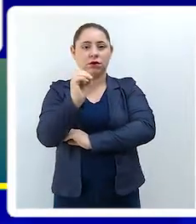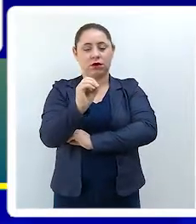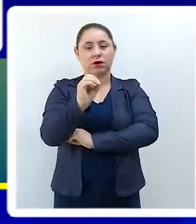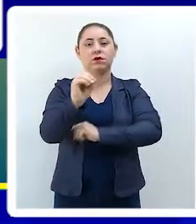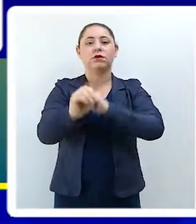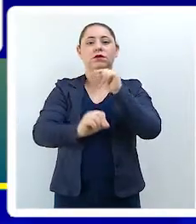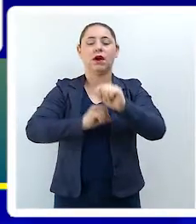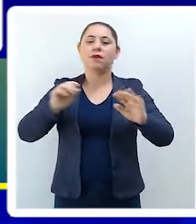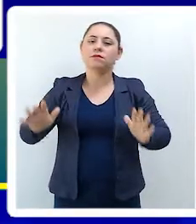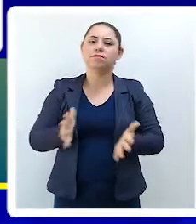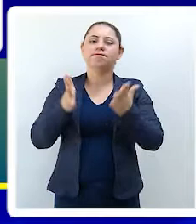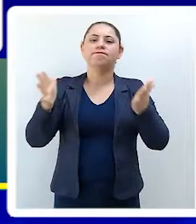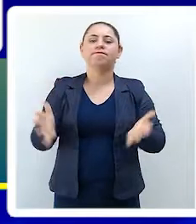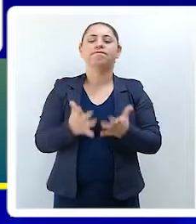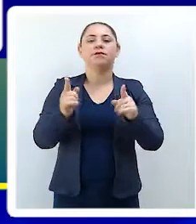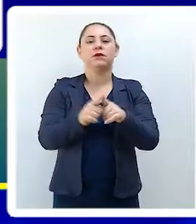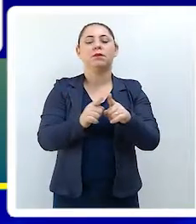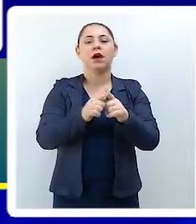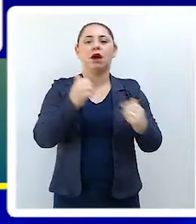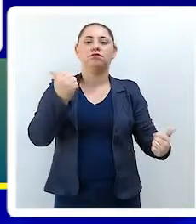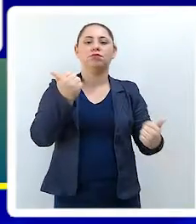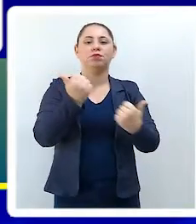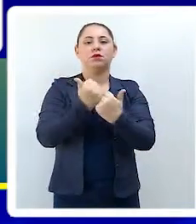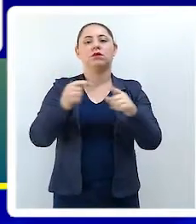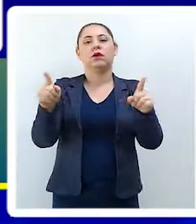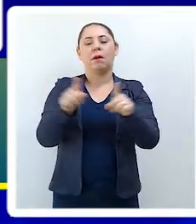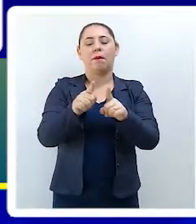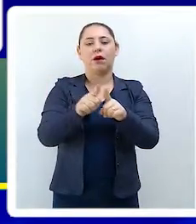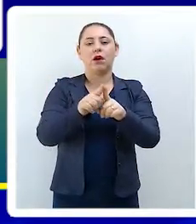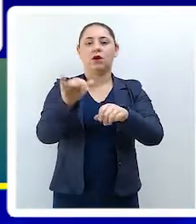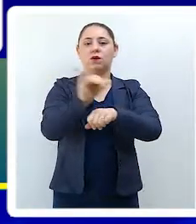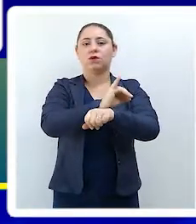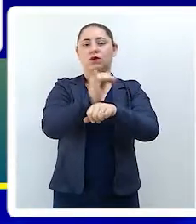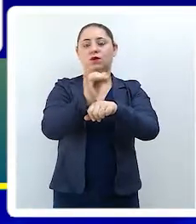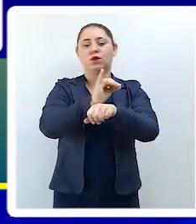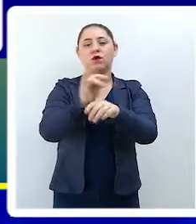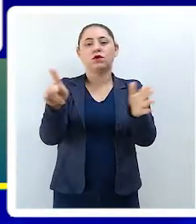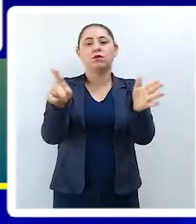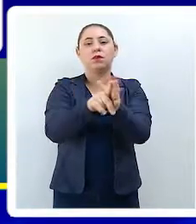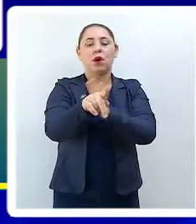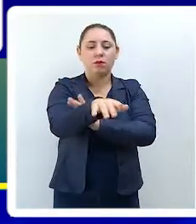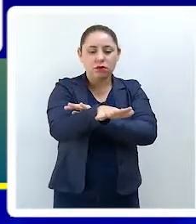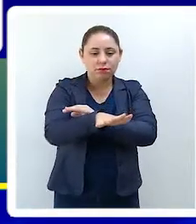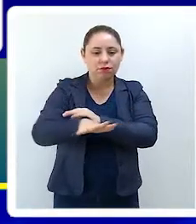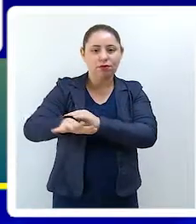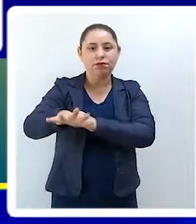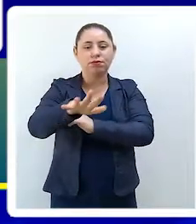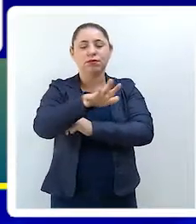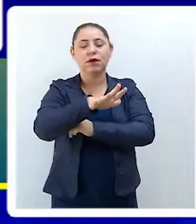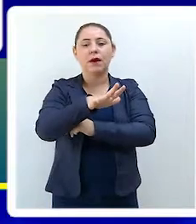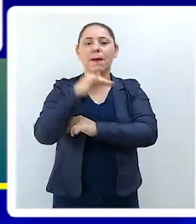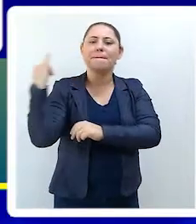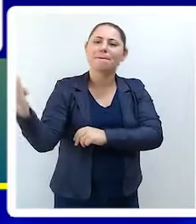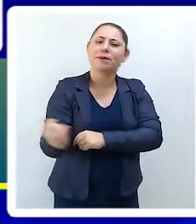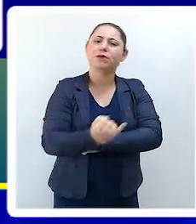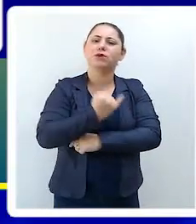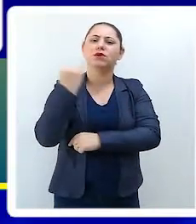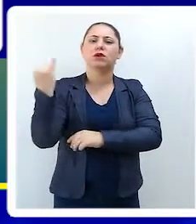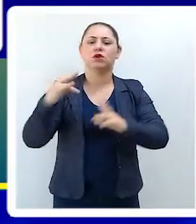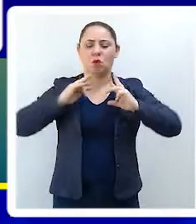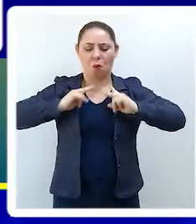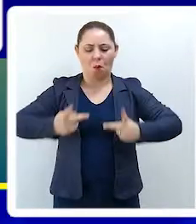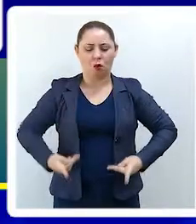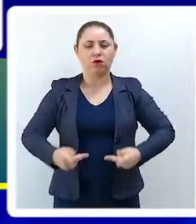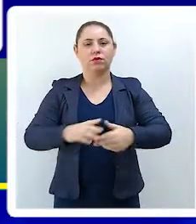ela vai estimular e vai apoiar ações em áreas que são de importância crucial